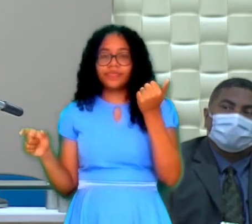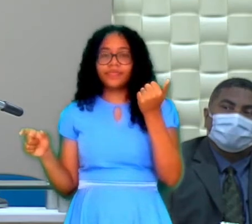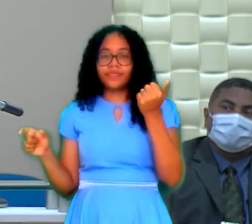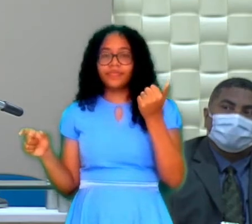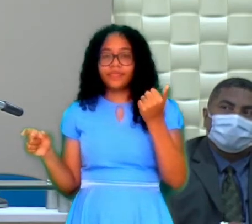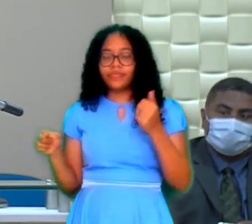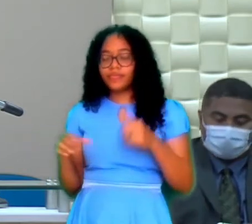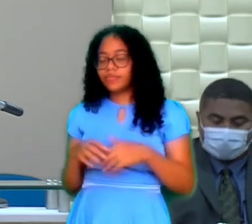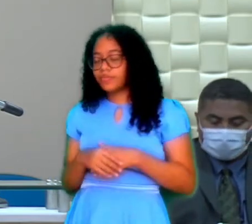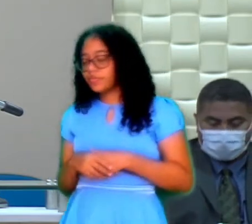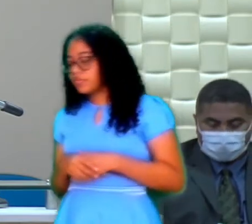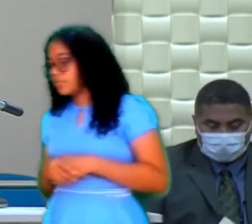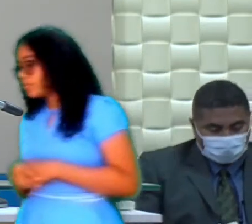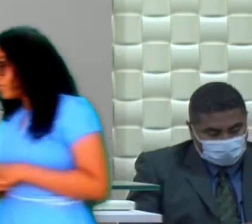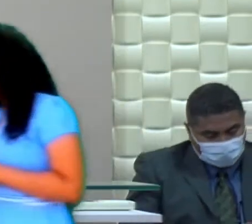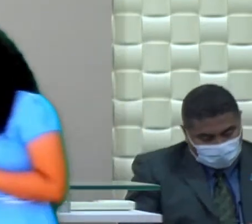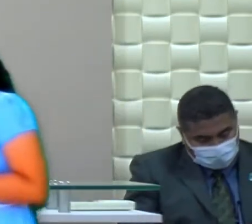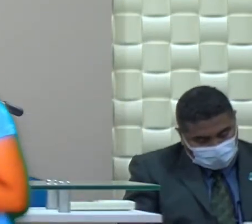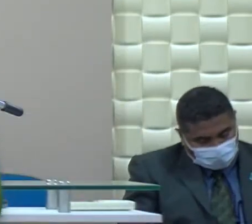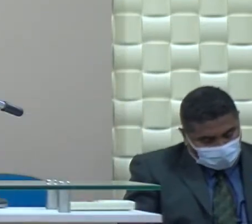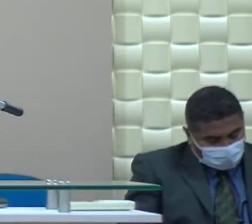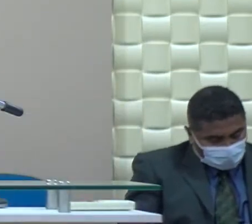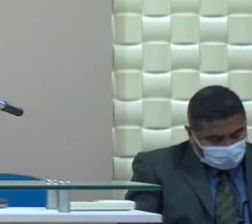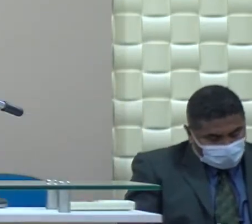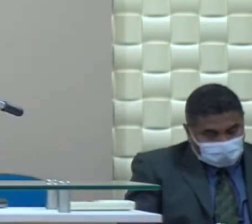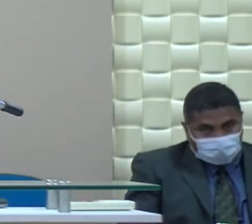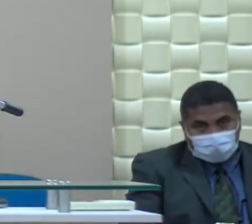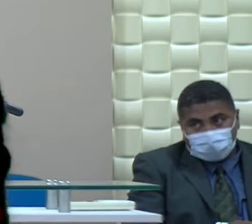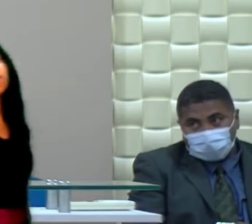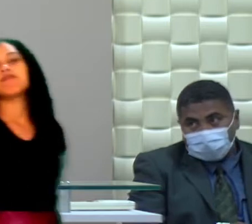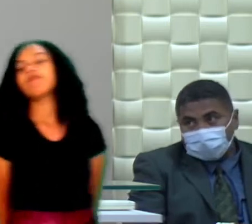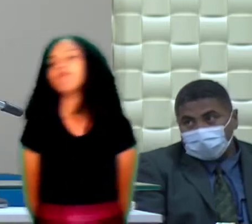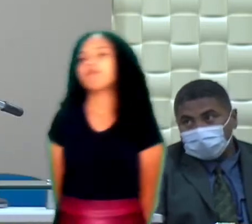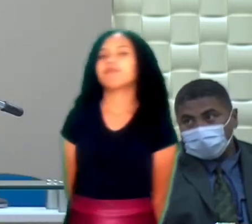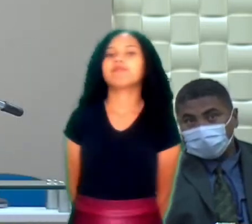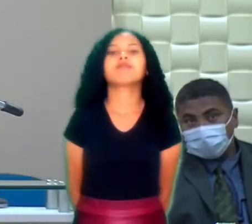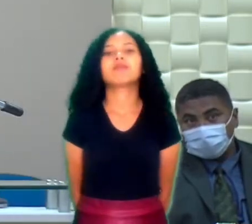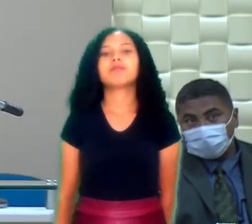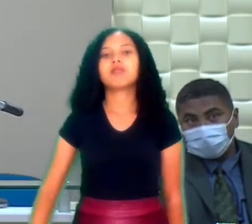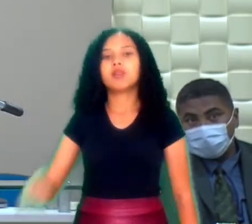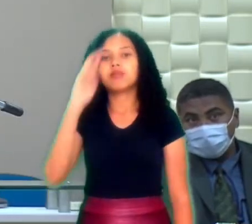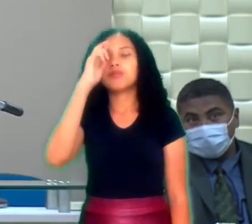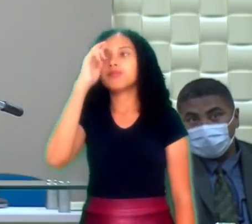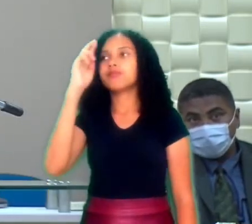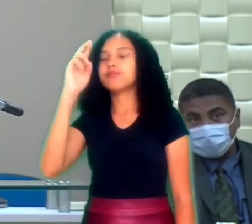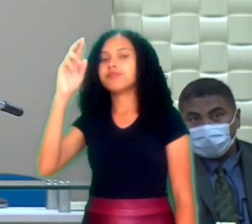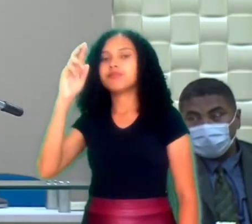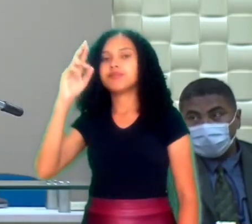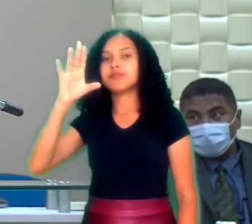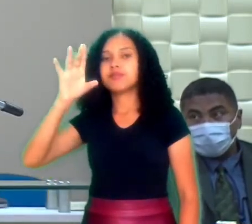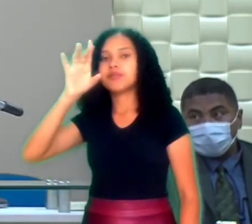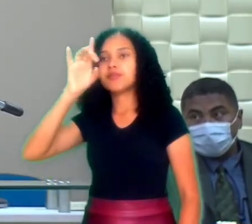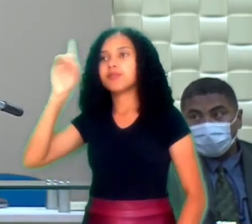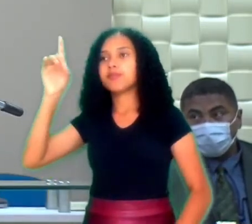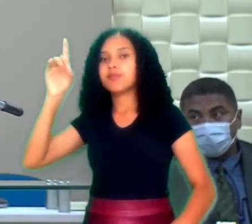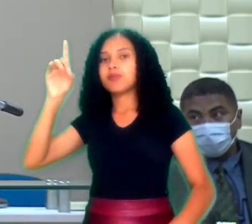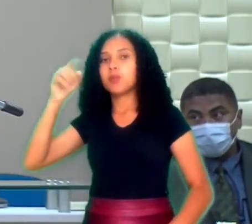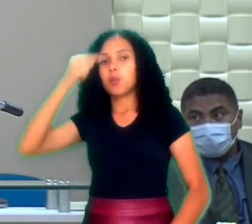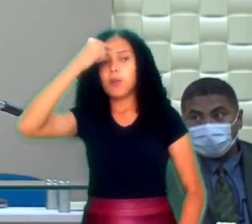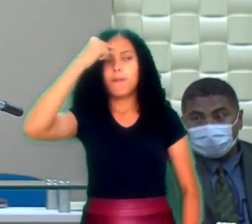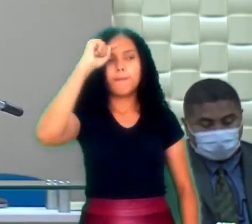sabia muito bem quem eram os ninivitas. O Senhor lhe dá uma